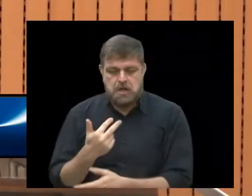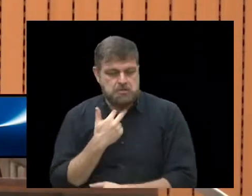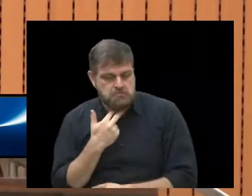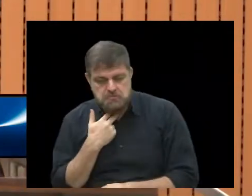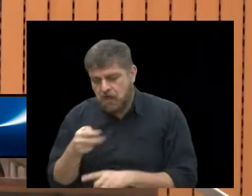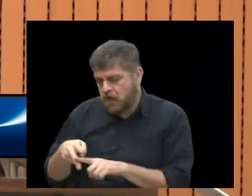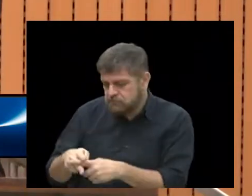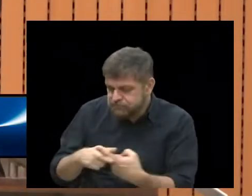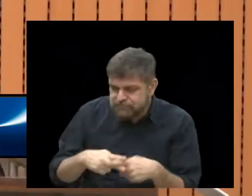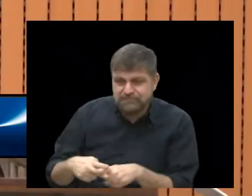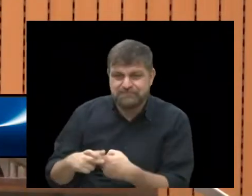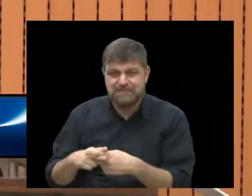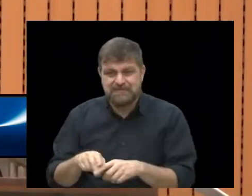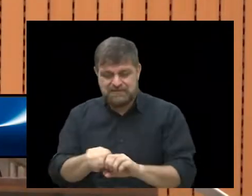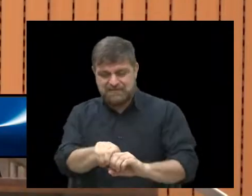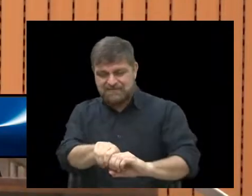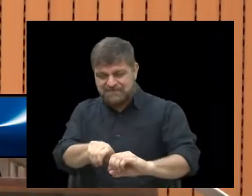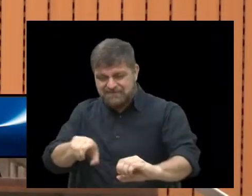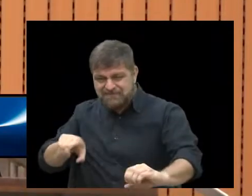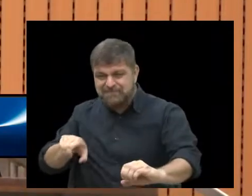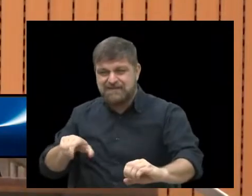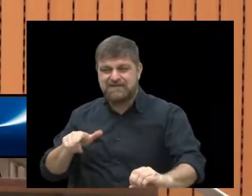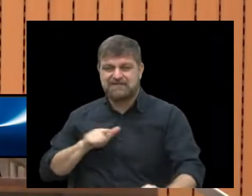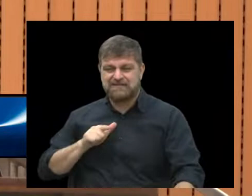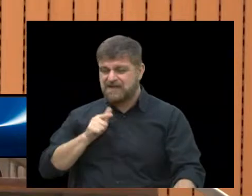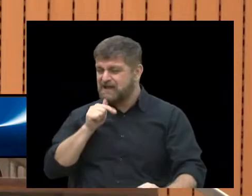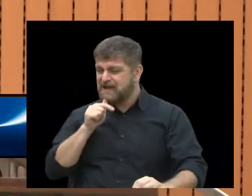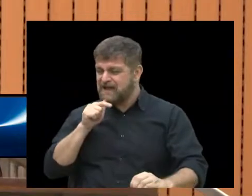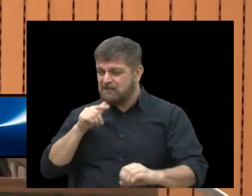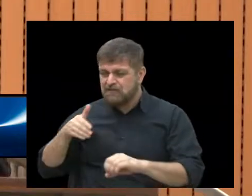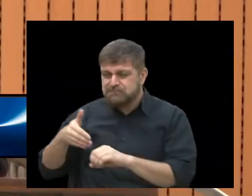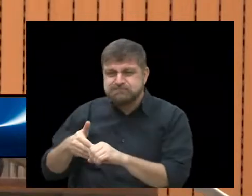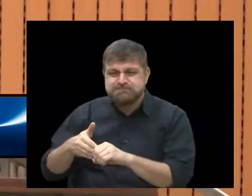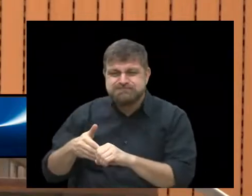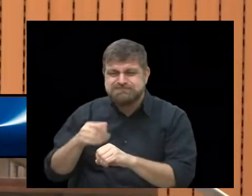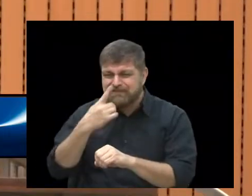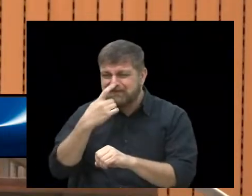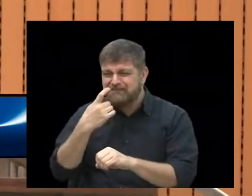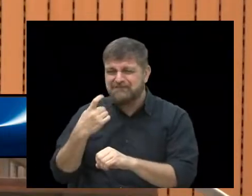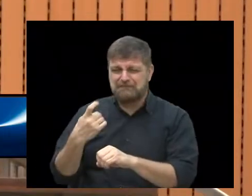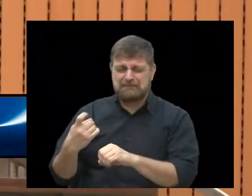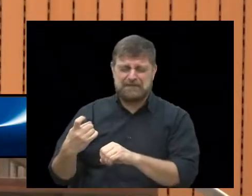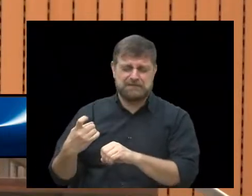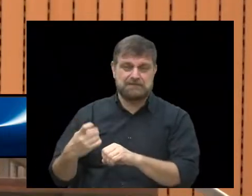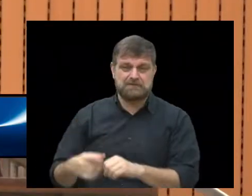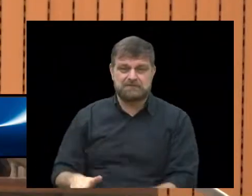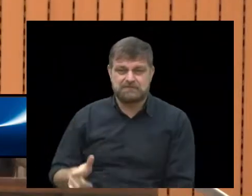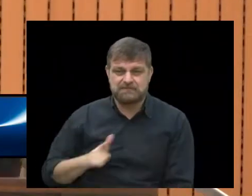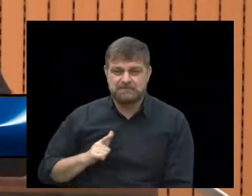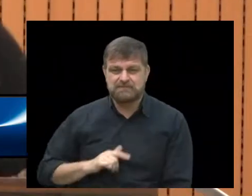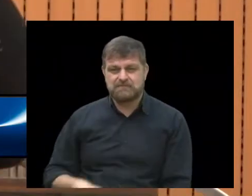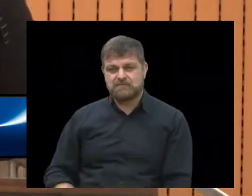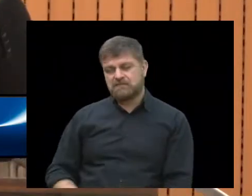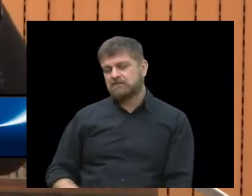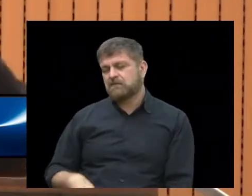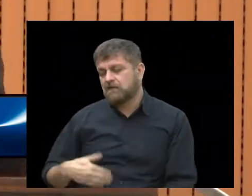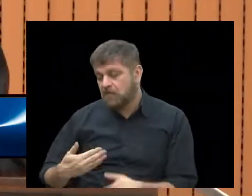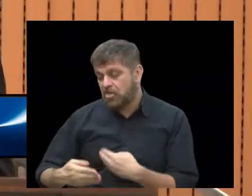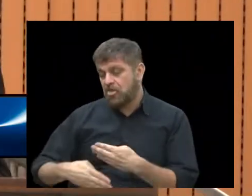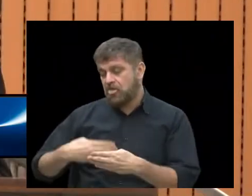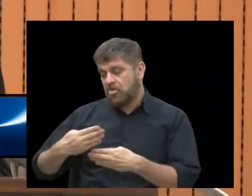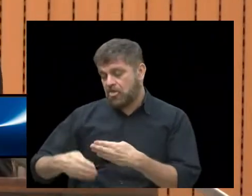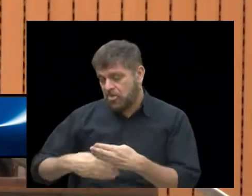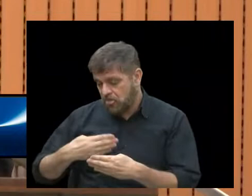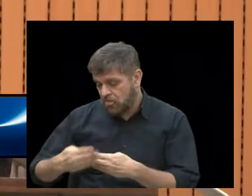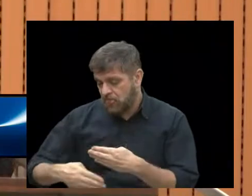como, e aquilo ele está empurrando várias e várias vezes. Gente, vai empurrando o trabalho, né? O ano que vem nós